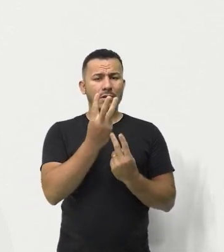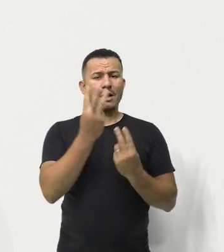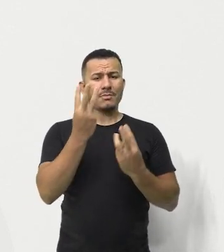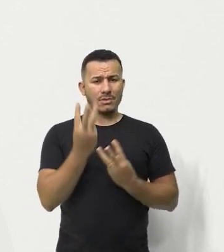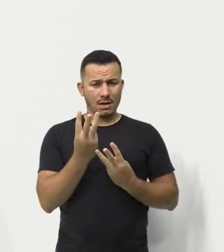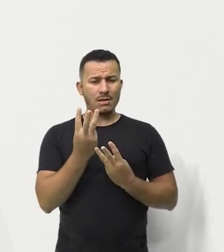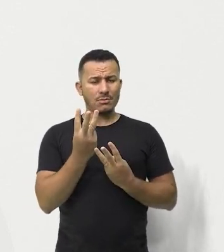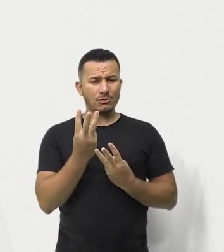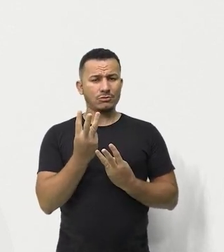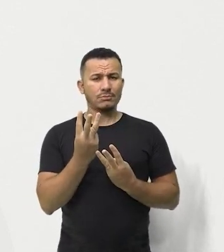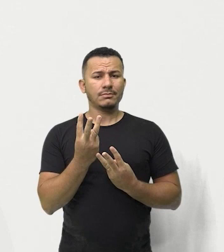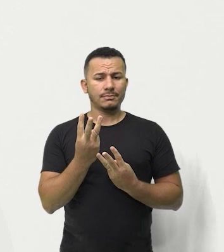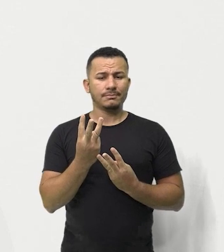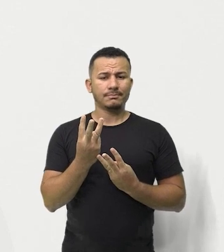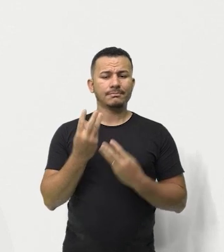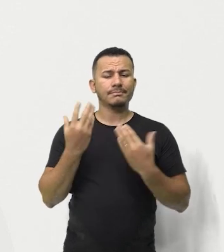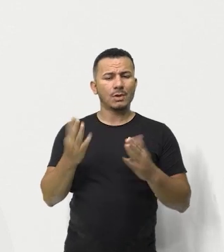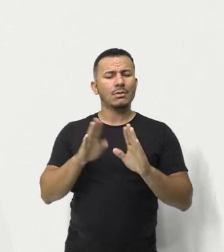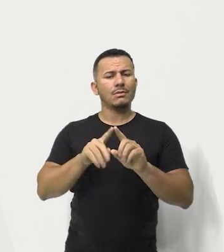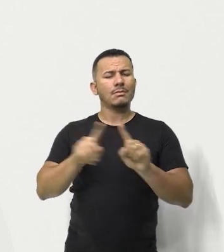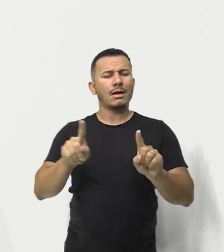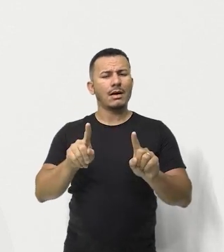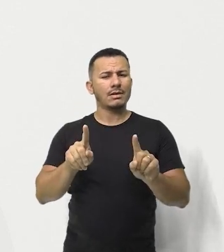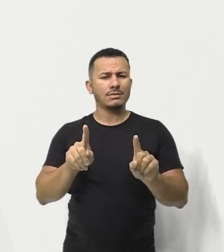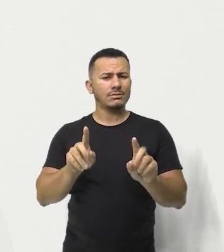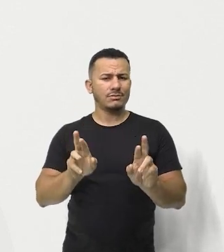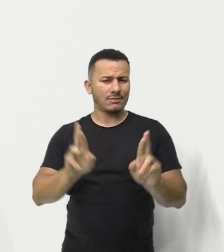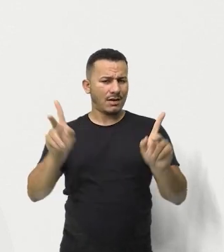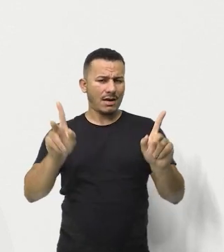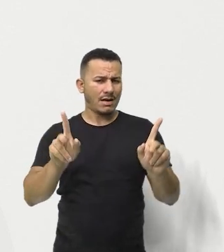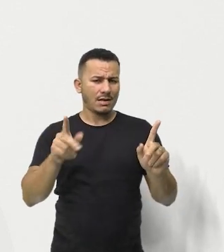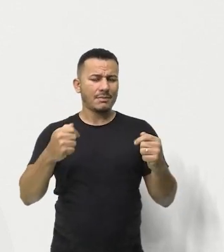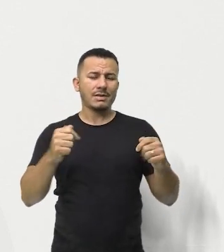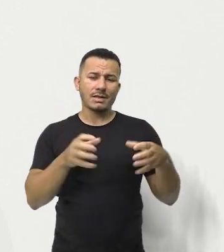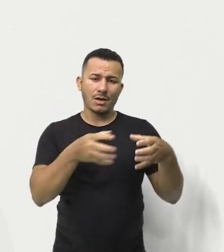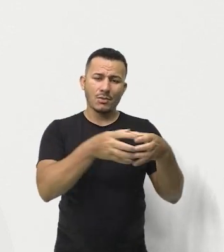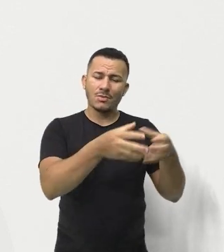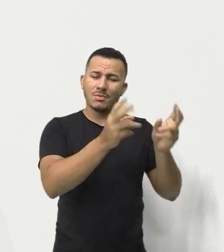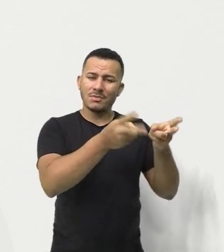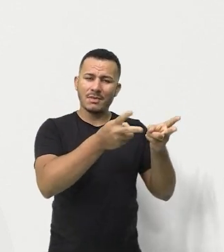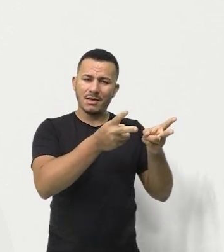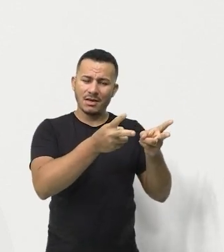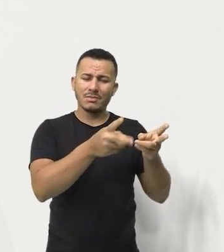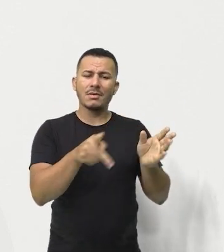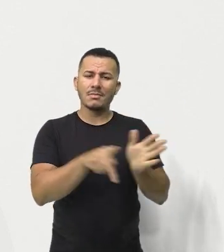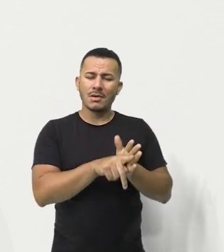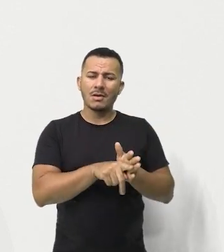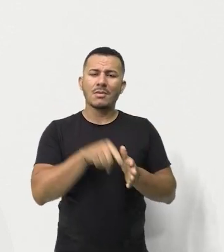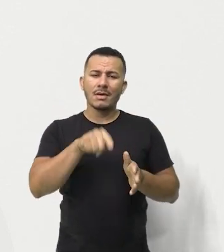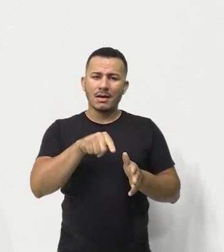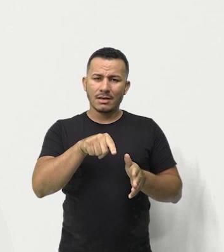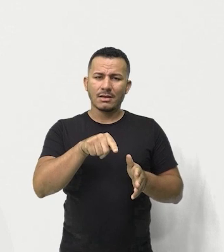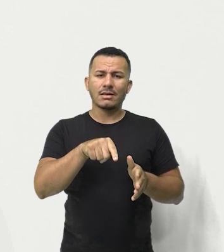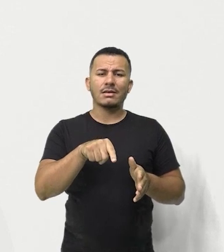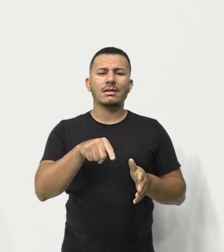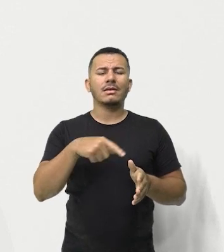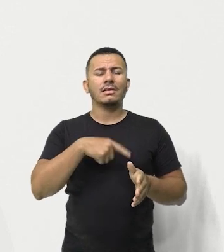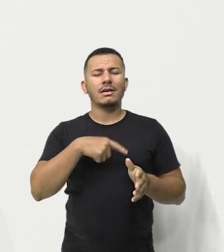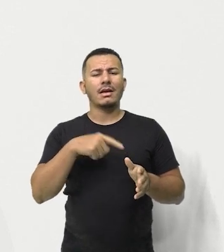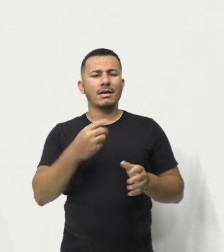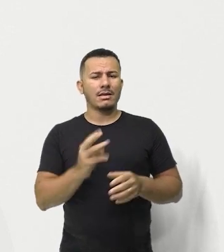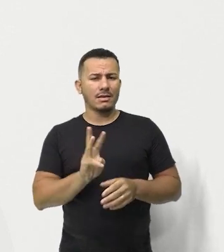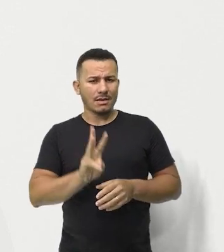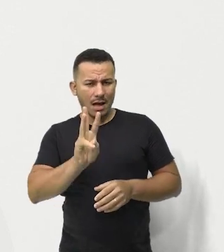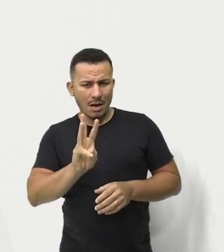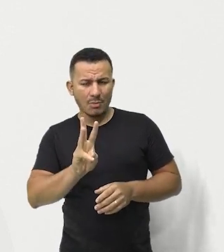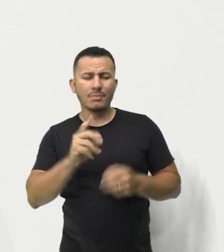Eu tenho 3W no segundo membro, mas não é o lugar dele, ele tem que ficar com a turma dele.